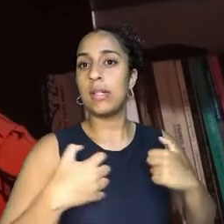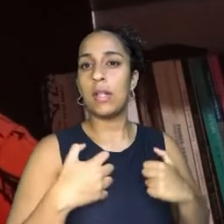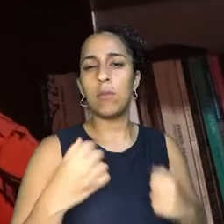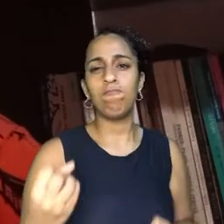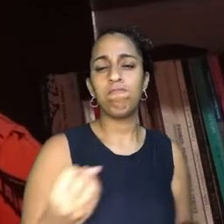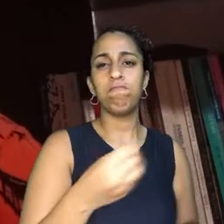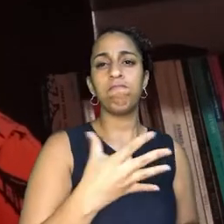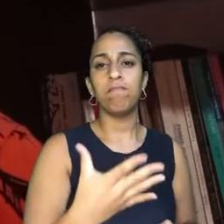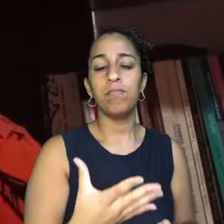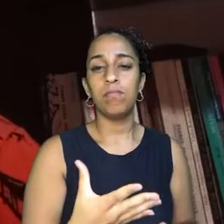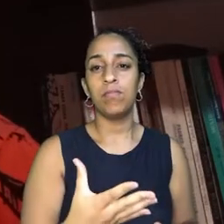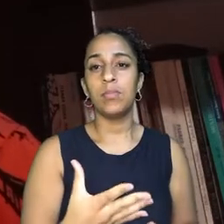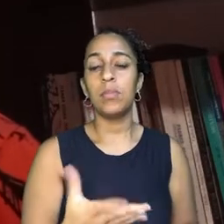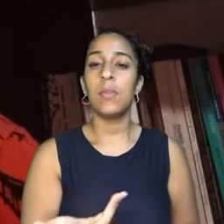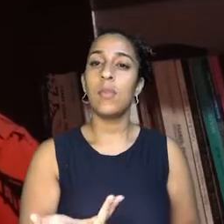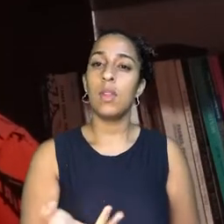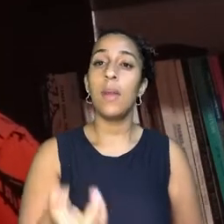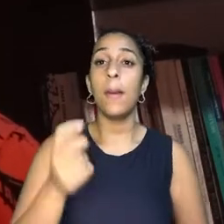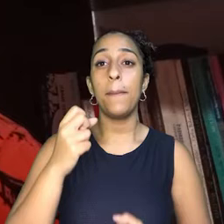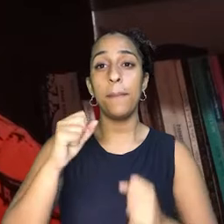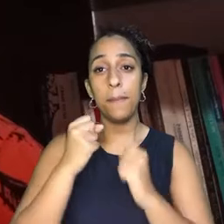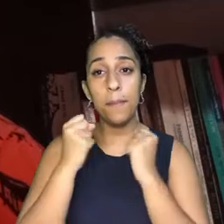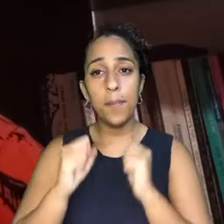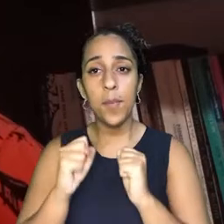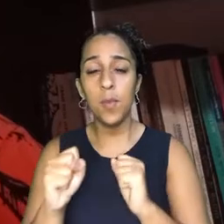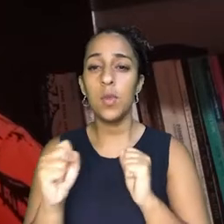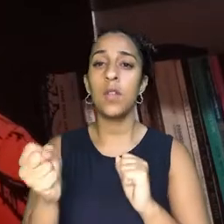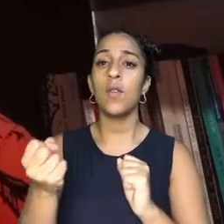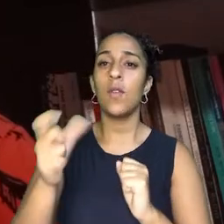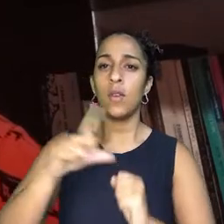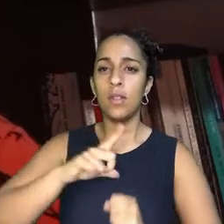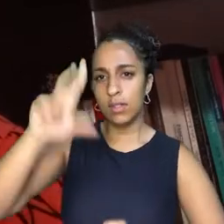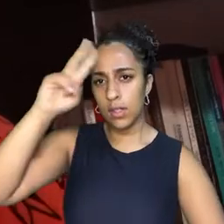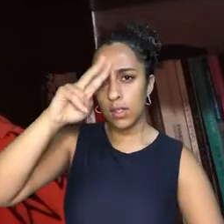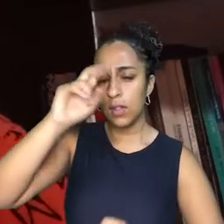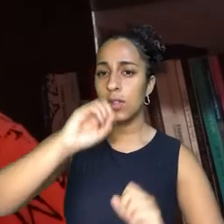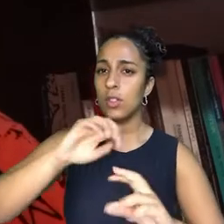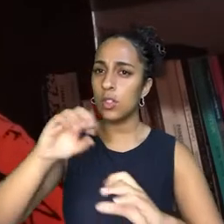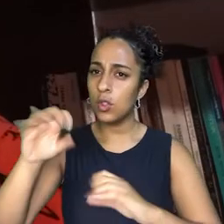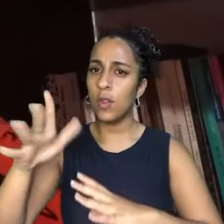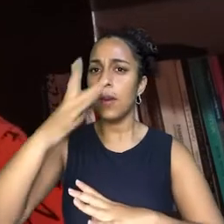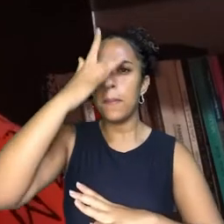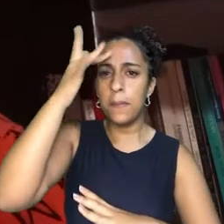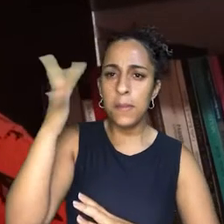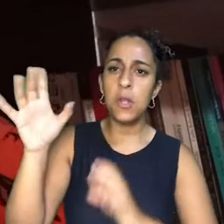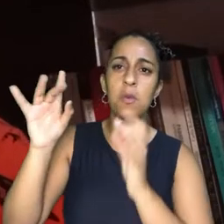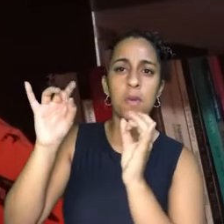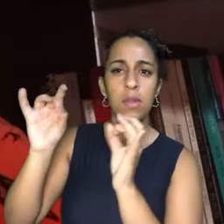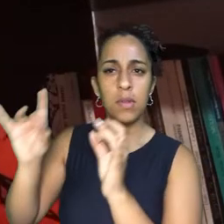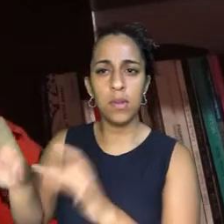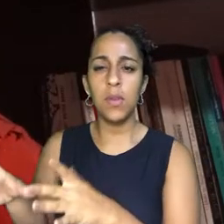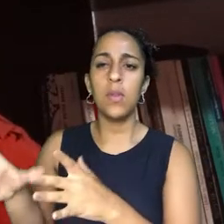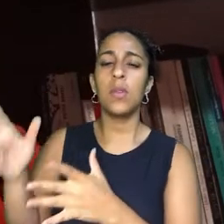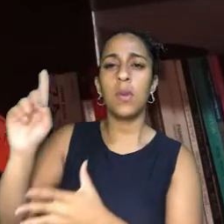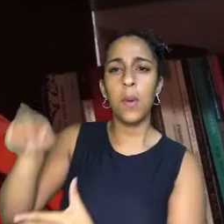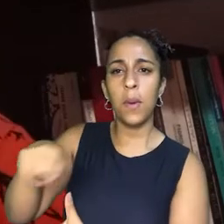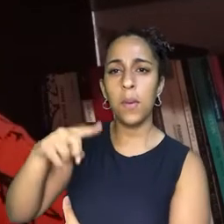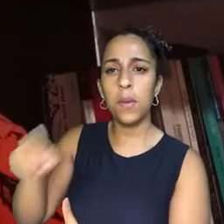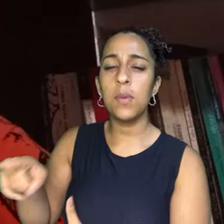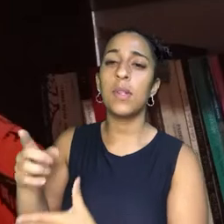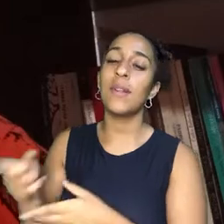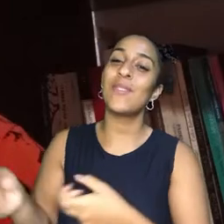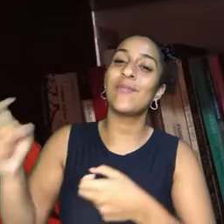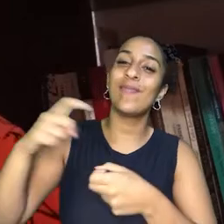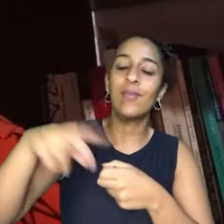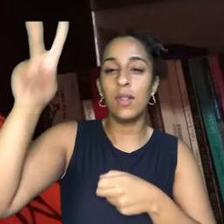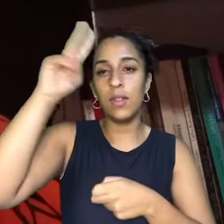atento a isso afirmamos é possível recuperar no ensino de história a história dos excluídos dos balternizados por uma história